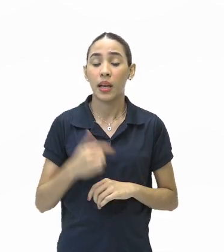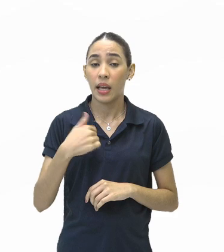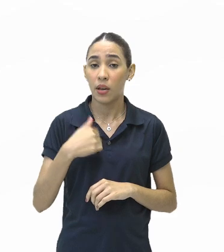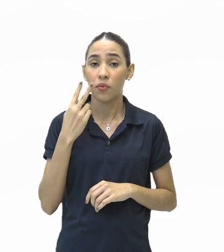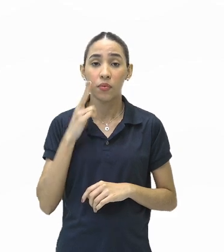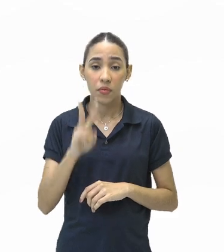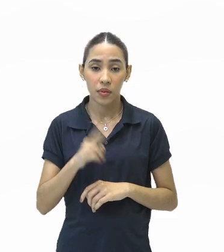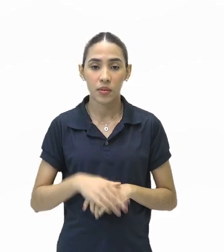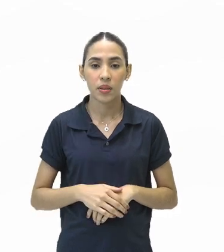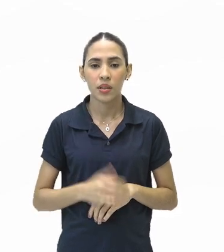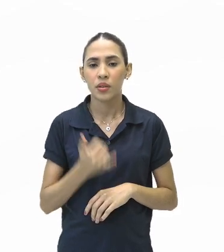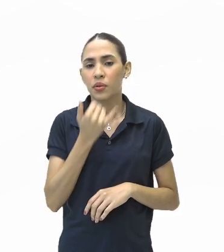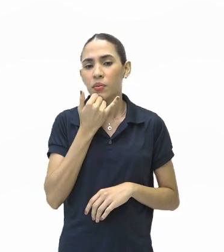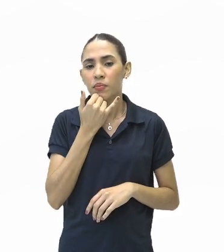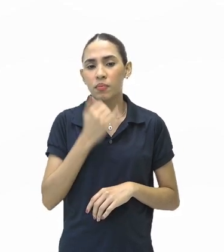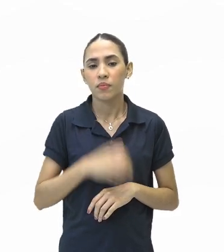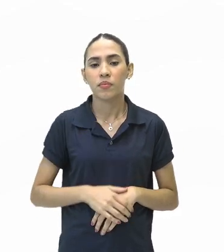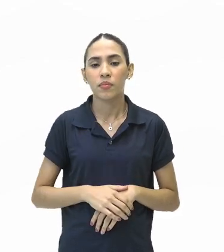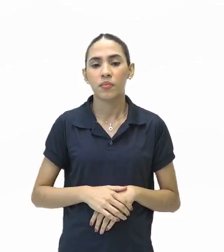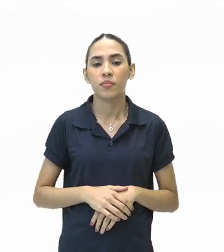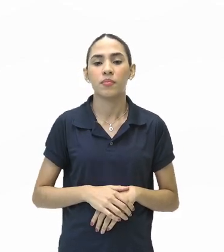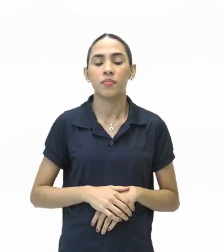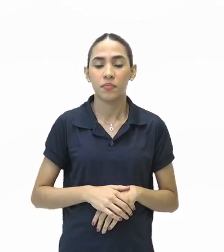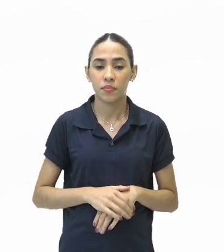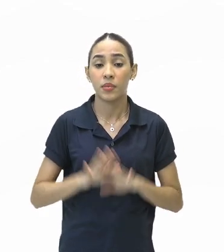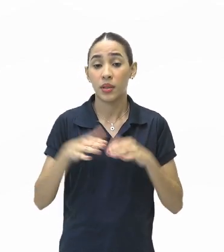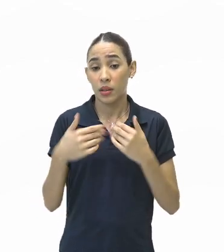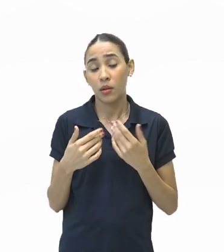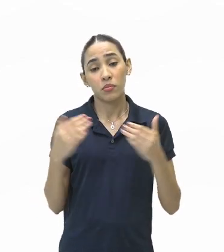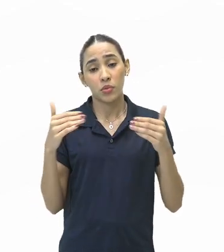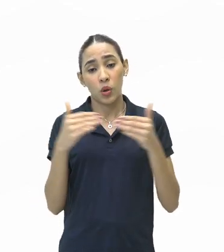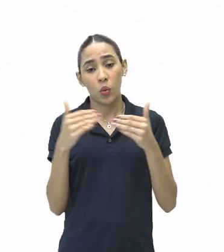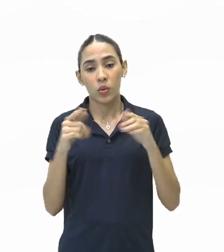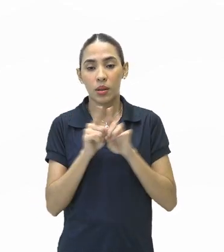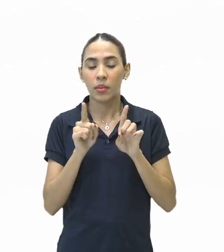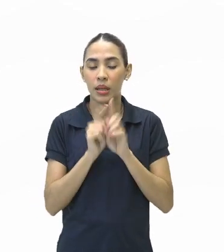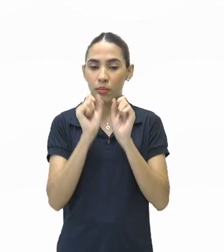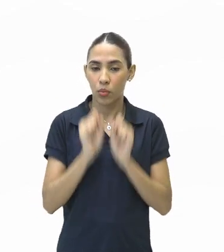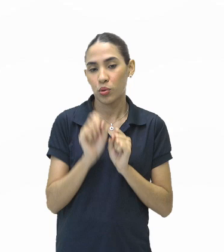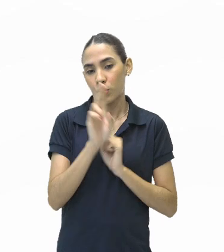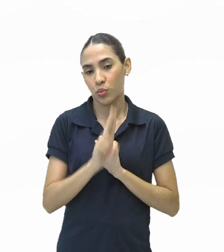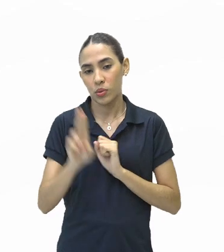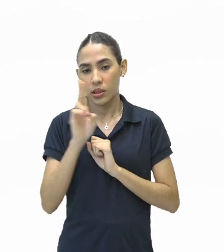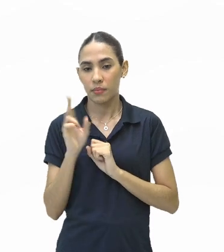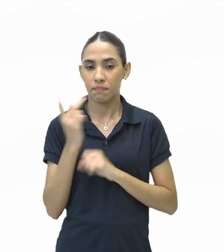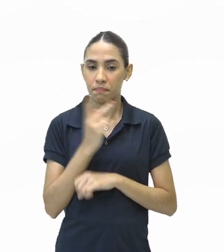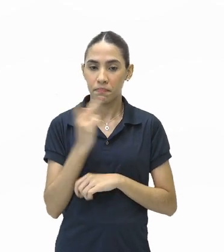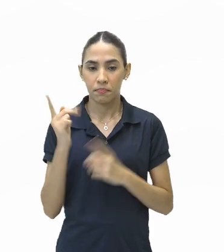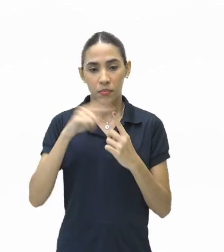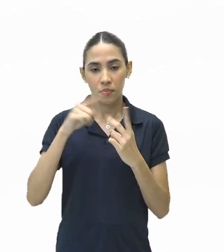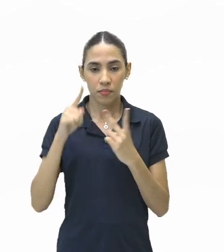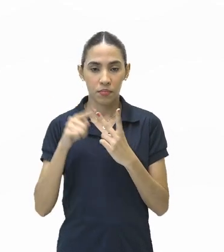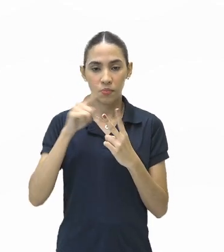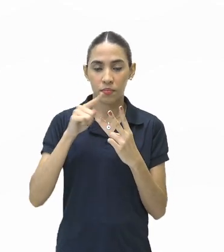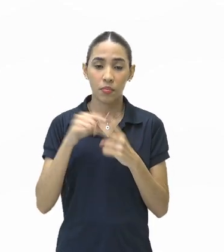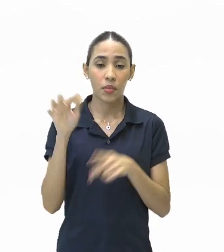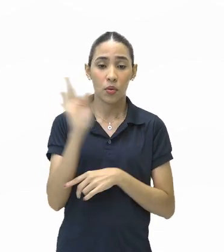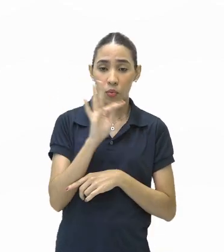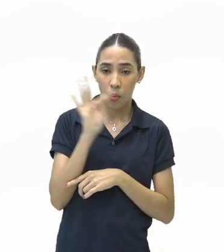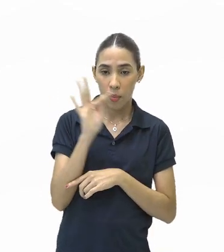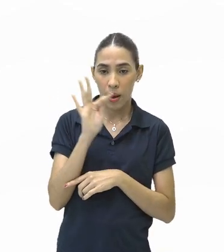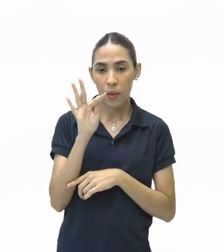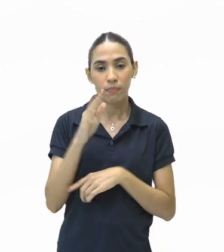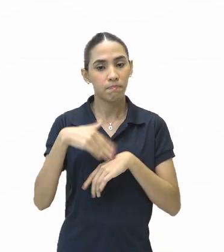vi, me desculpa, desculpe-me, né? Então, de acordo com a situação, eu posso usar um ou outro, né? Mais formal quando eu estiver